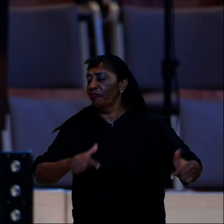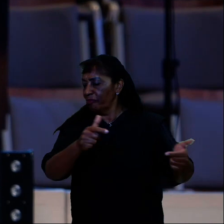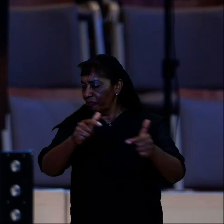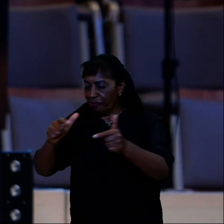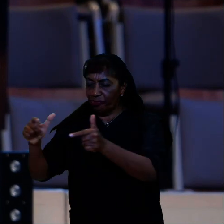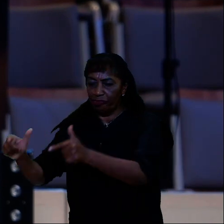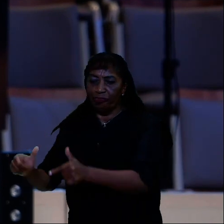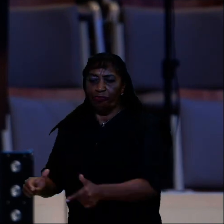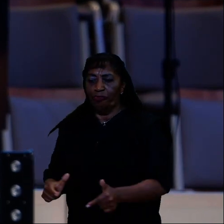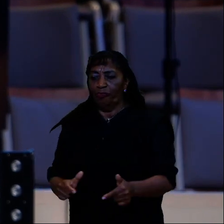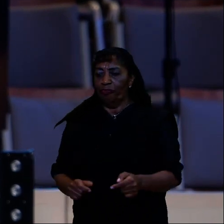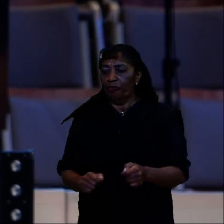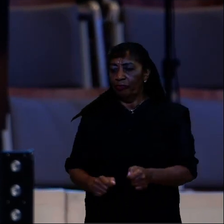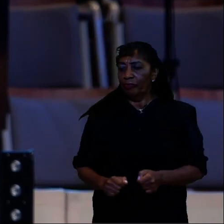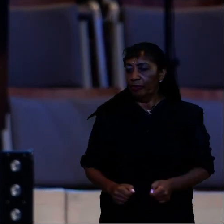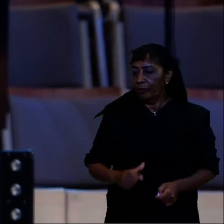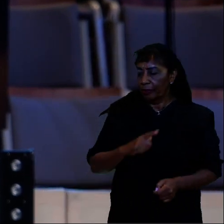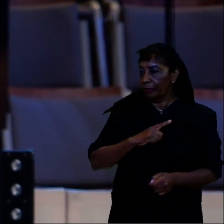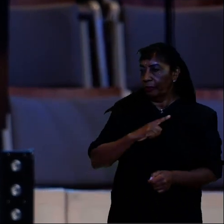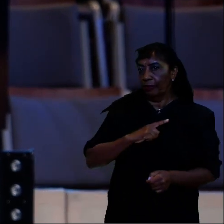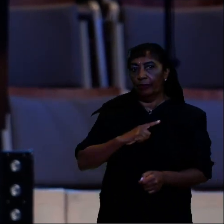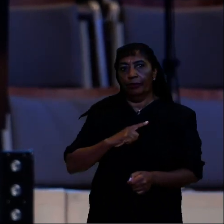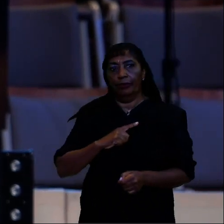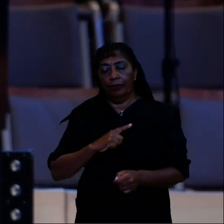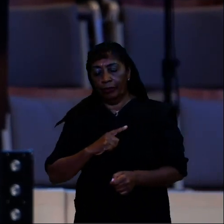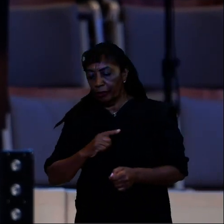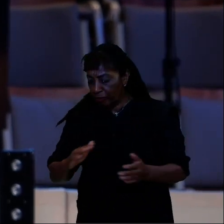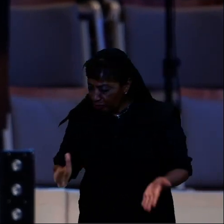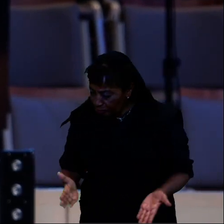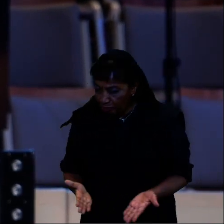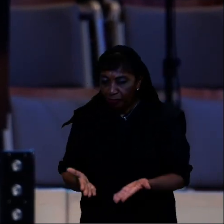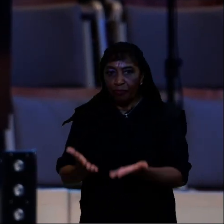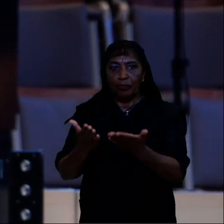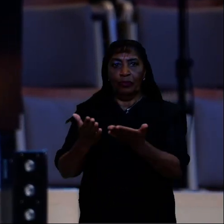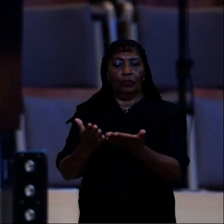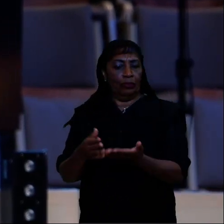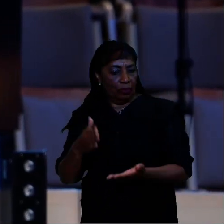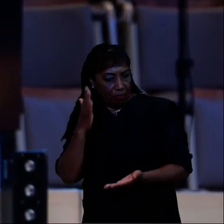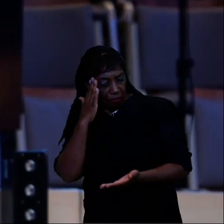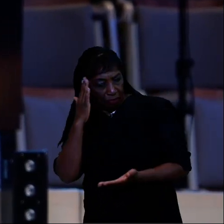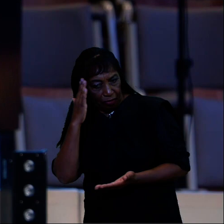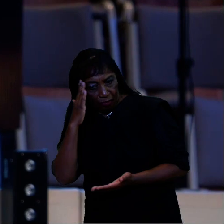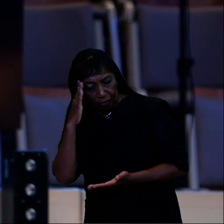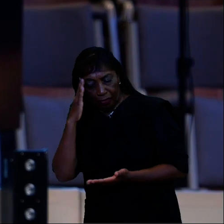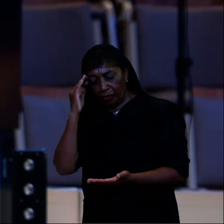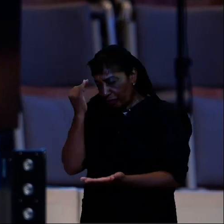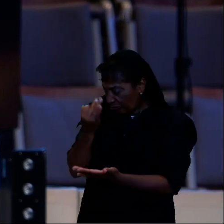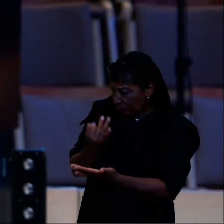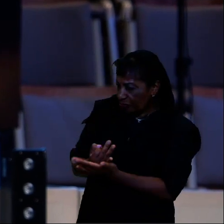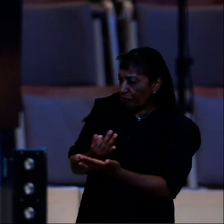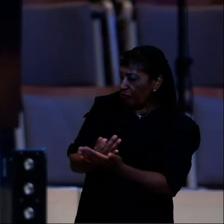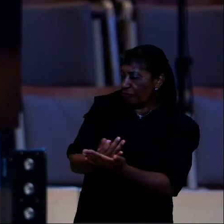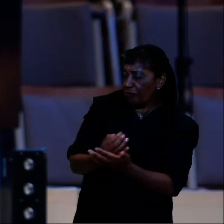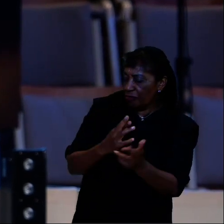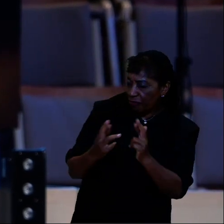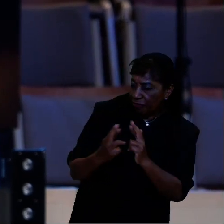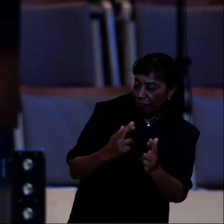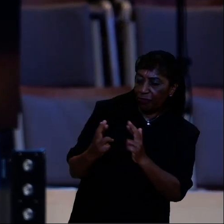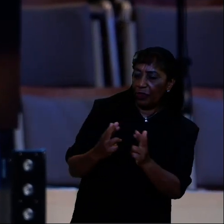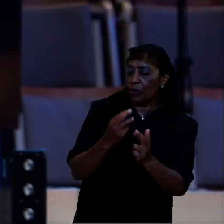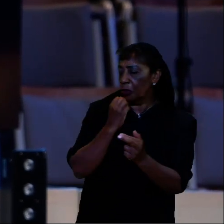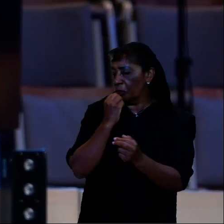sua vida e dar espaço para você aprimorar também o seu conhecimento, a sua fé, o seu relacionamento, e como é